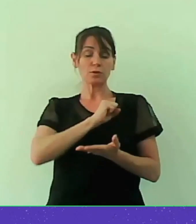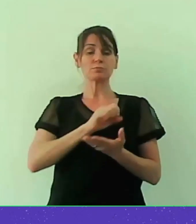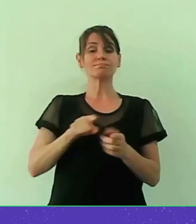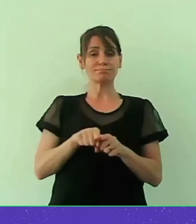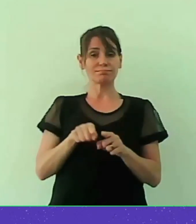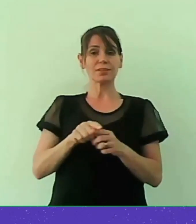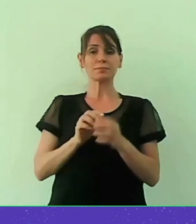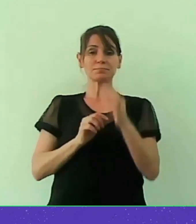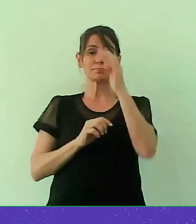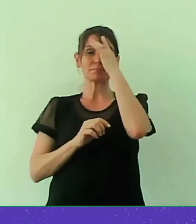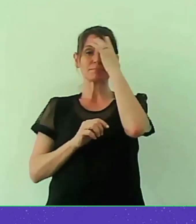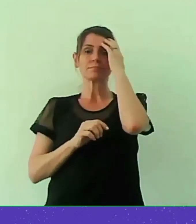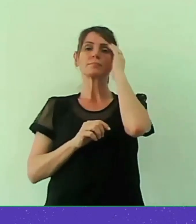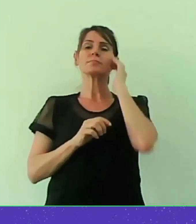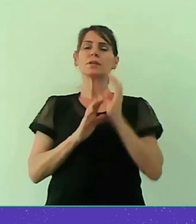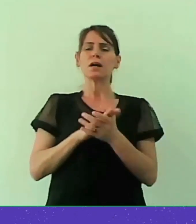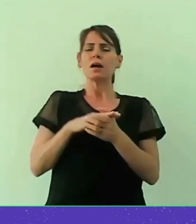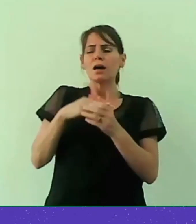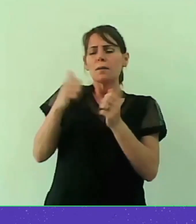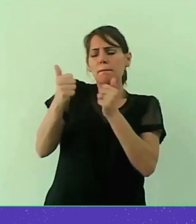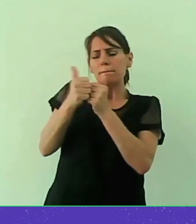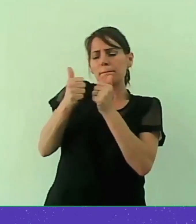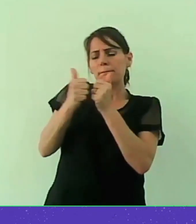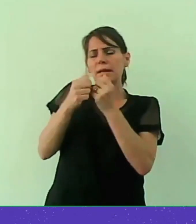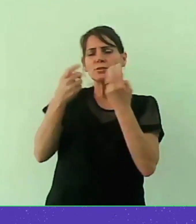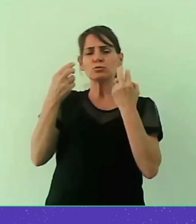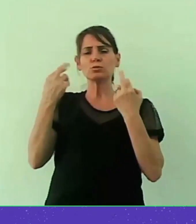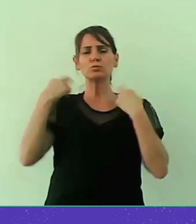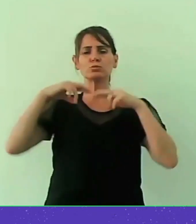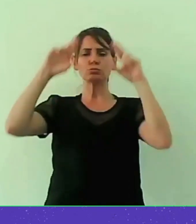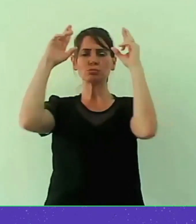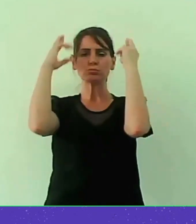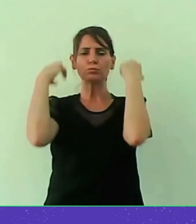Vamos seguir de perto o Cordeiro.